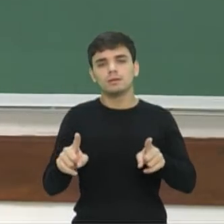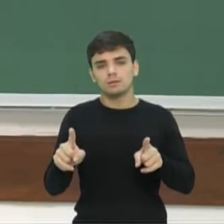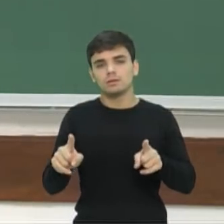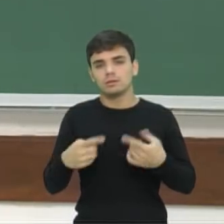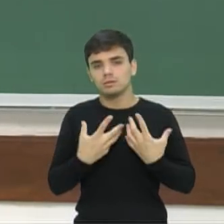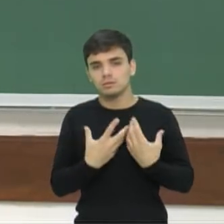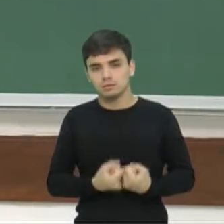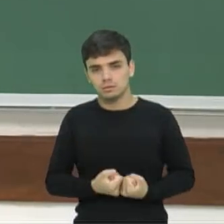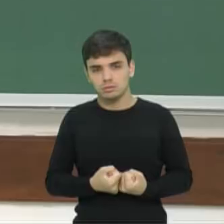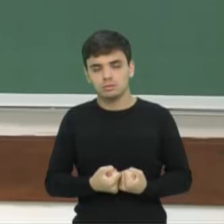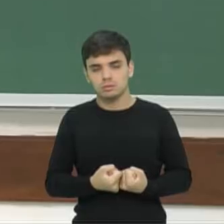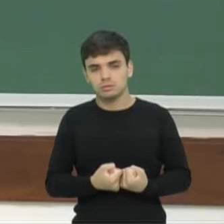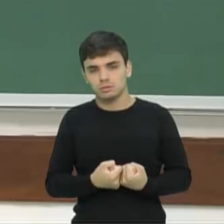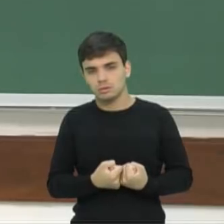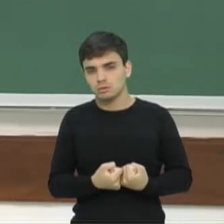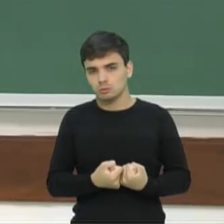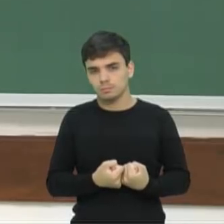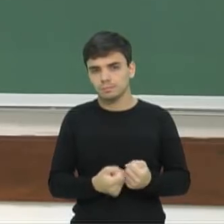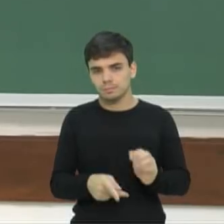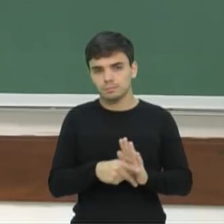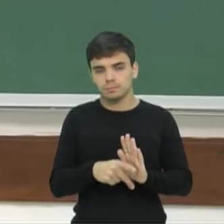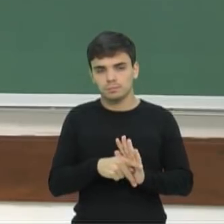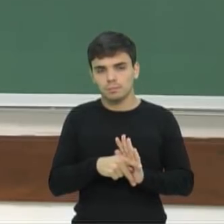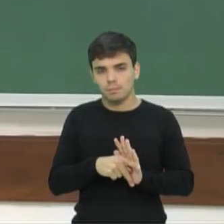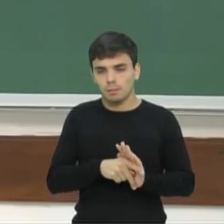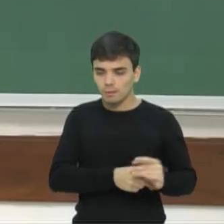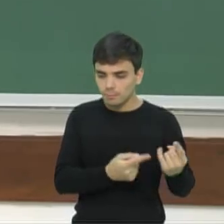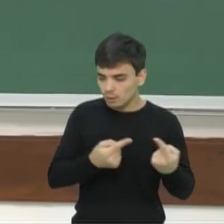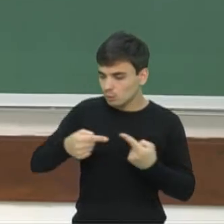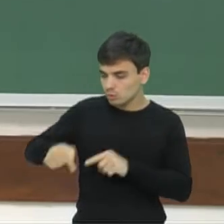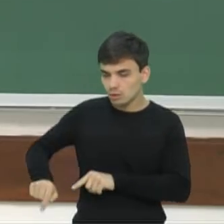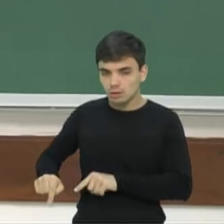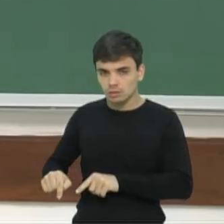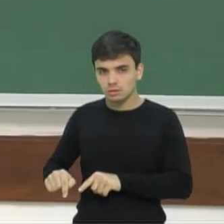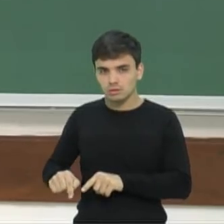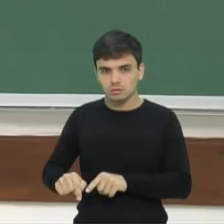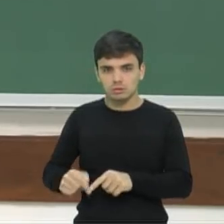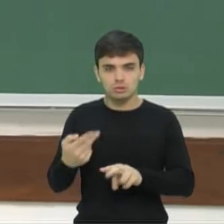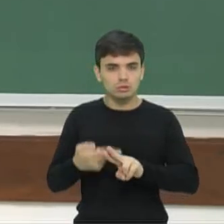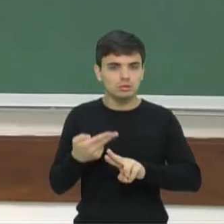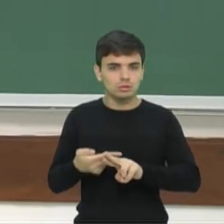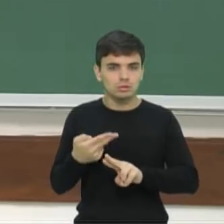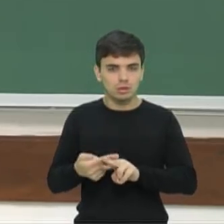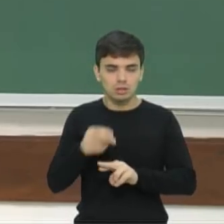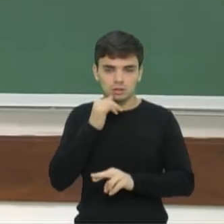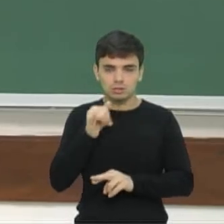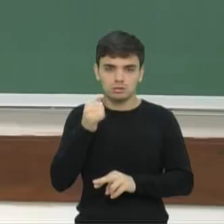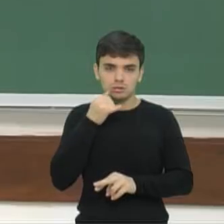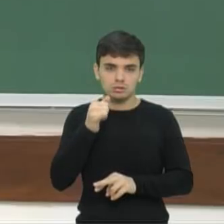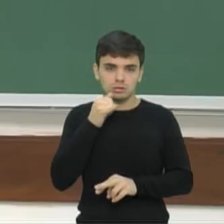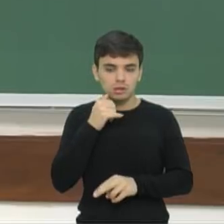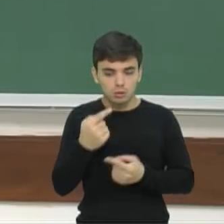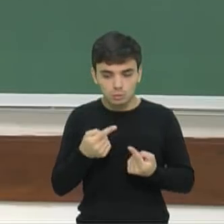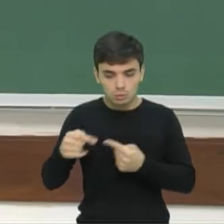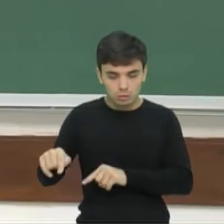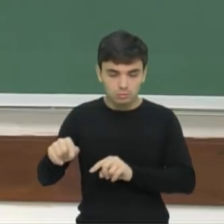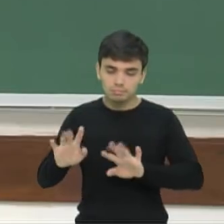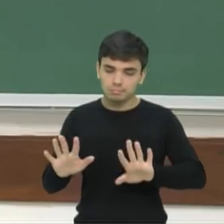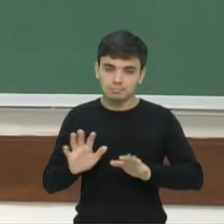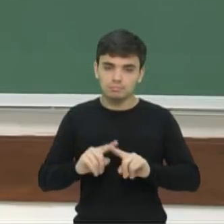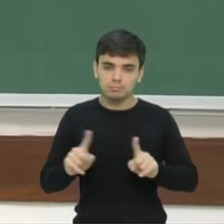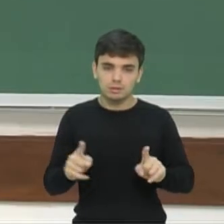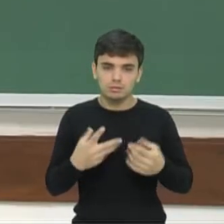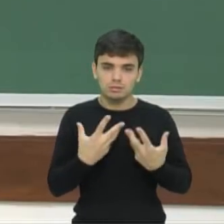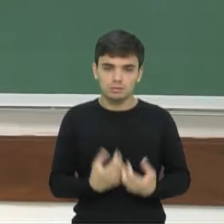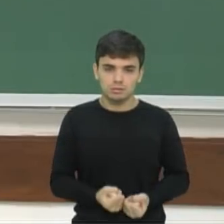cede-se um pouco naquele momento, né, para depois contra-atacar, utilizando a energia que vem do meu adversário. Então fica bem tranquilo, né? Então eu